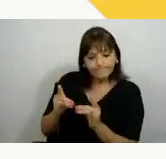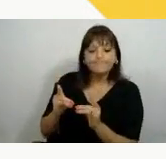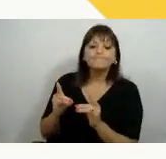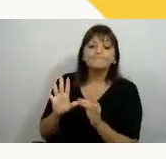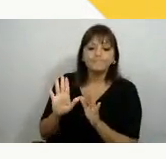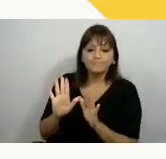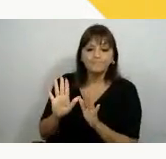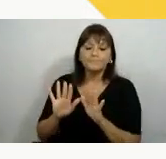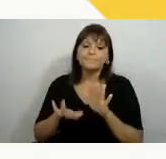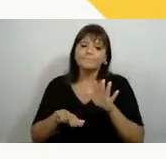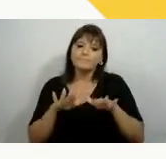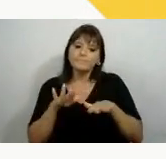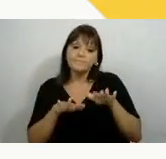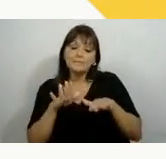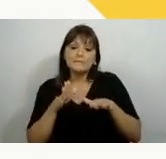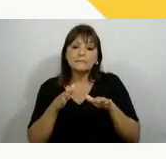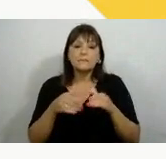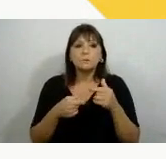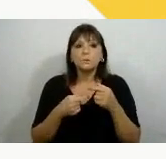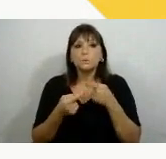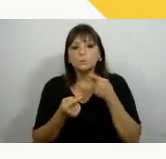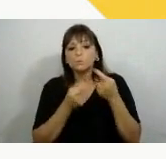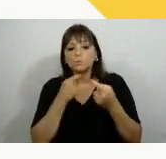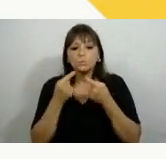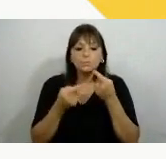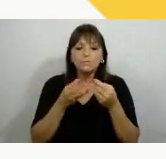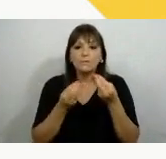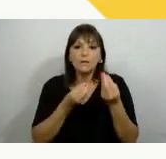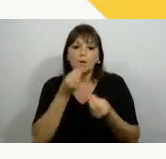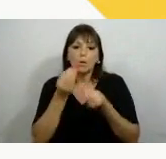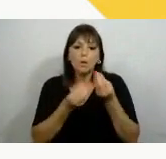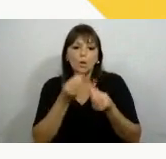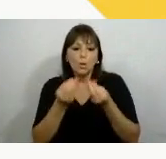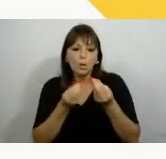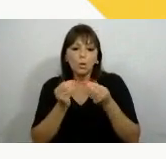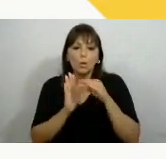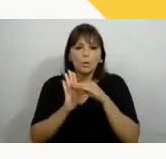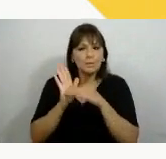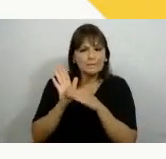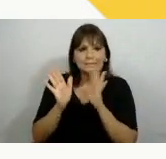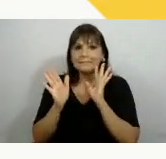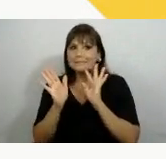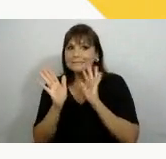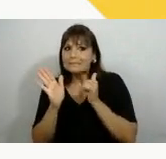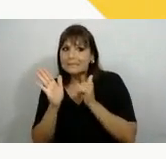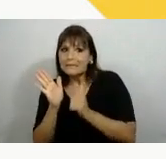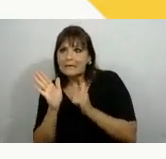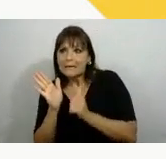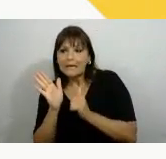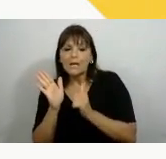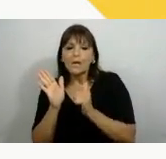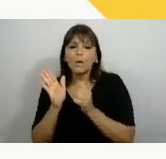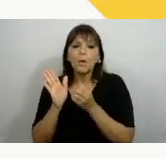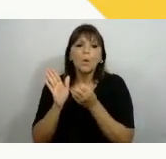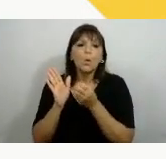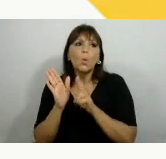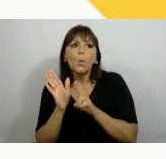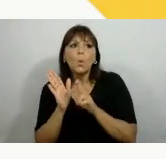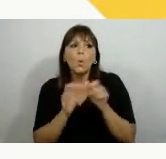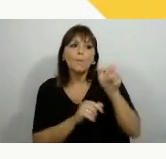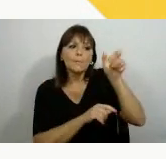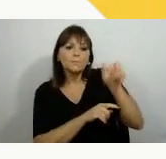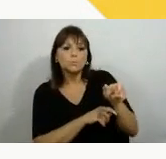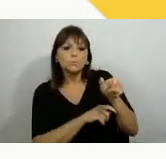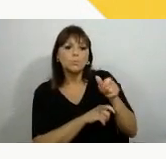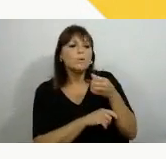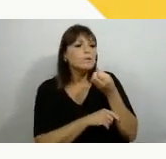pode ficar em dúvida, né? Enquanto roteirista, isso será que tá legal? Será que... Ou o próprio narrador, será